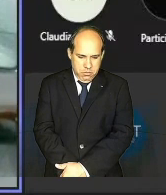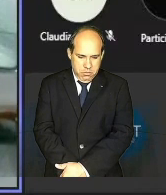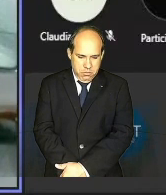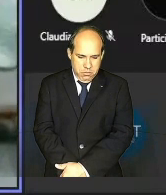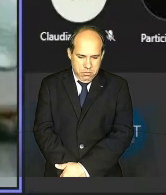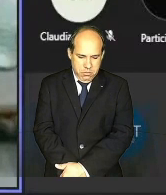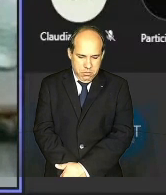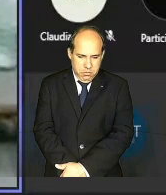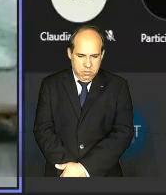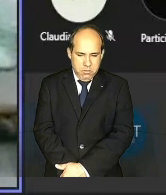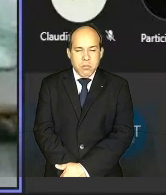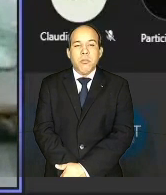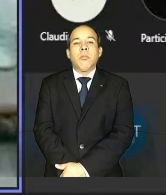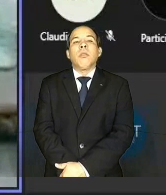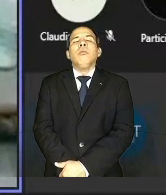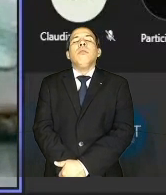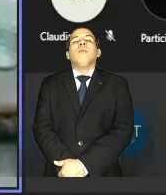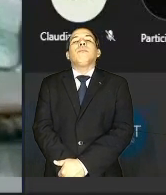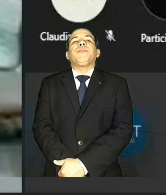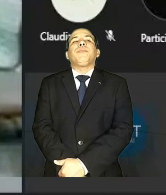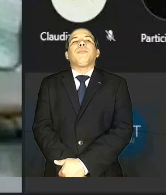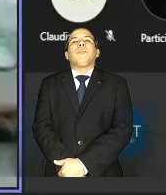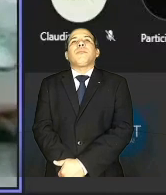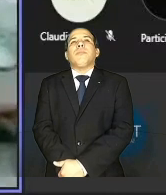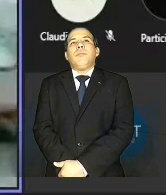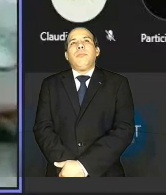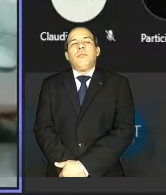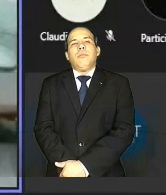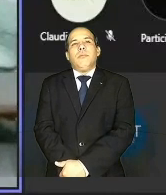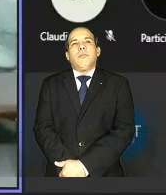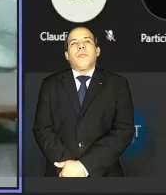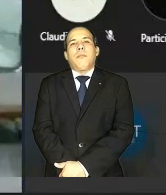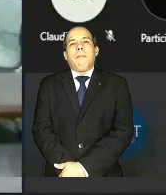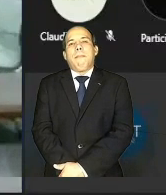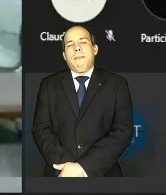que são as partes diferentes? Roberto, de novo também, tá?